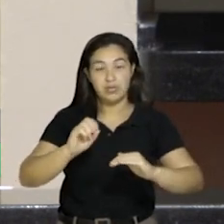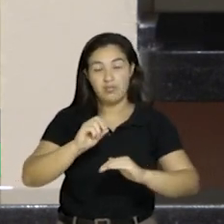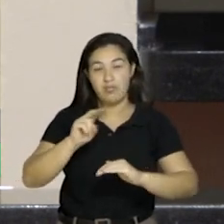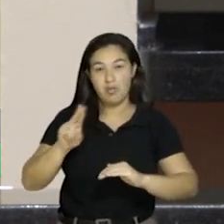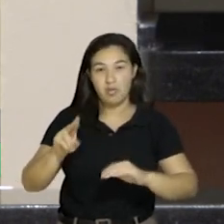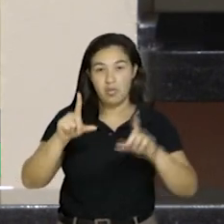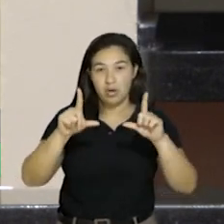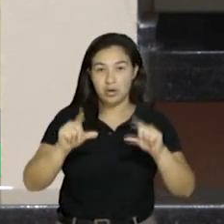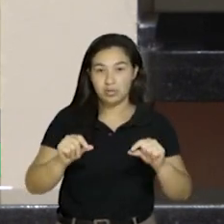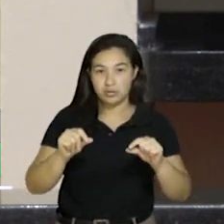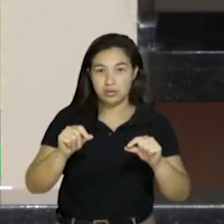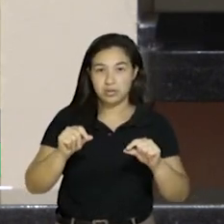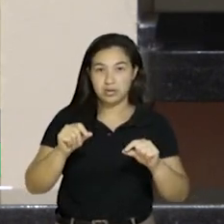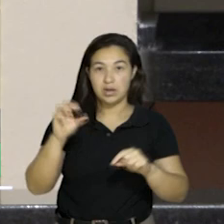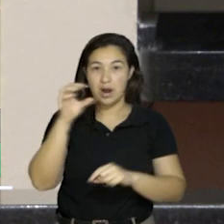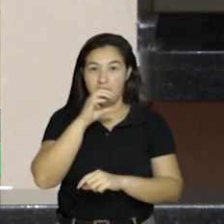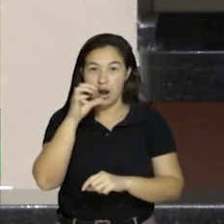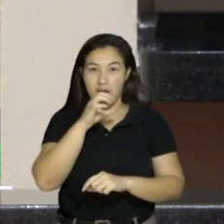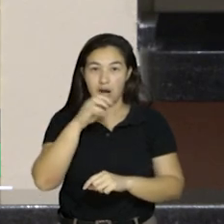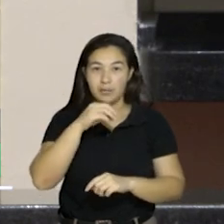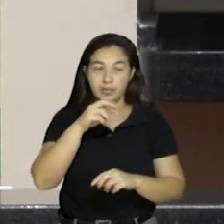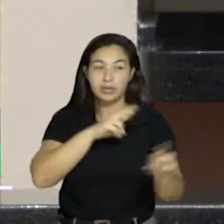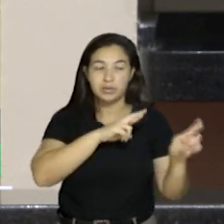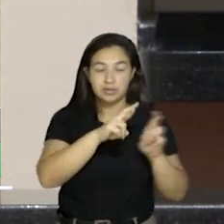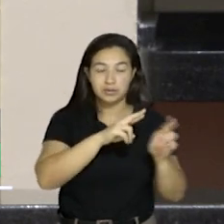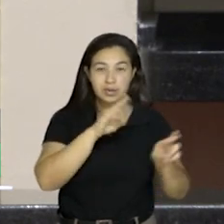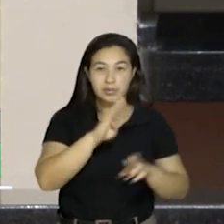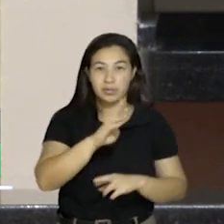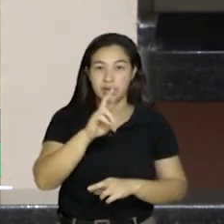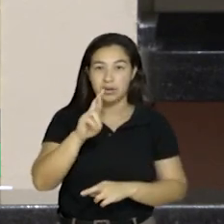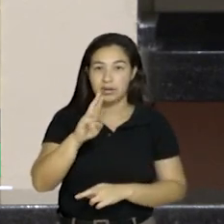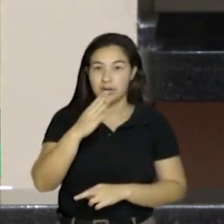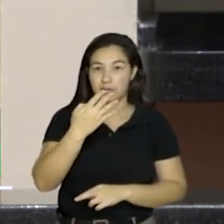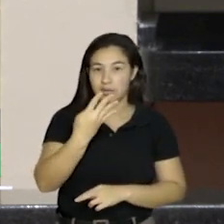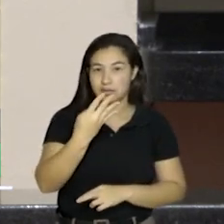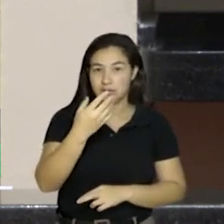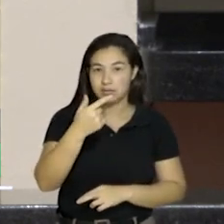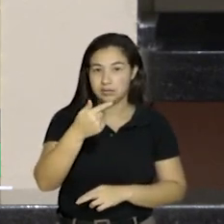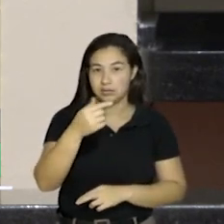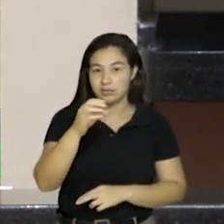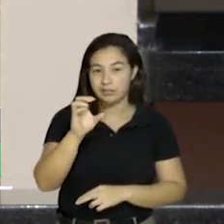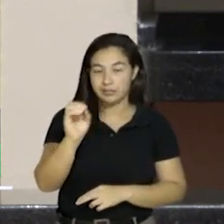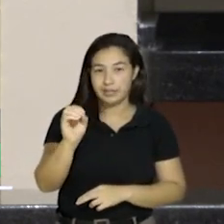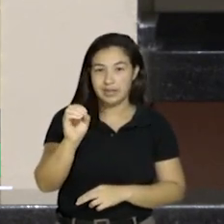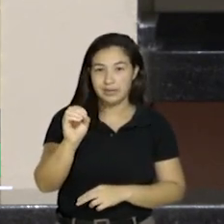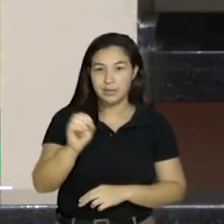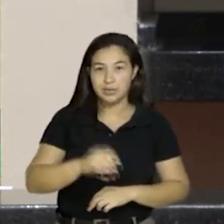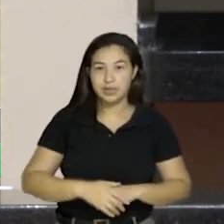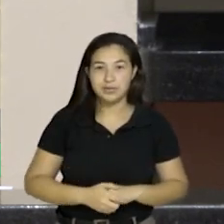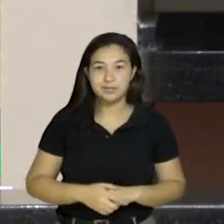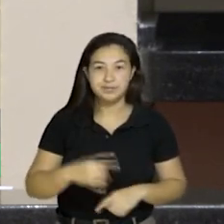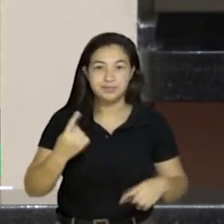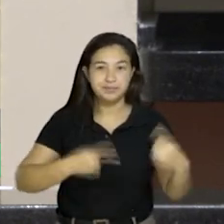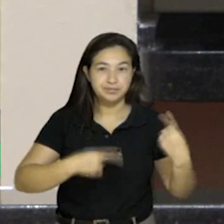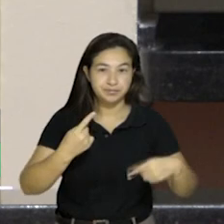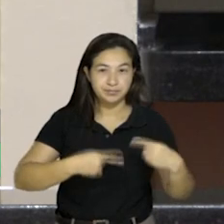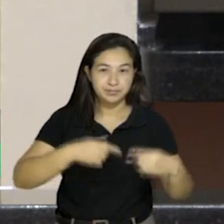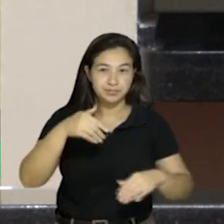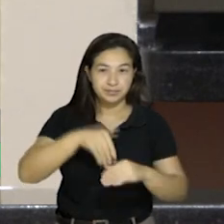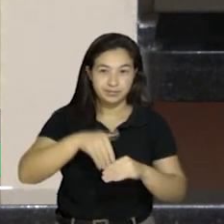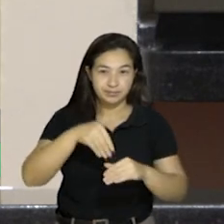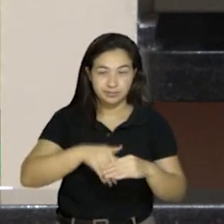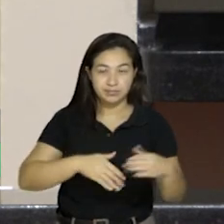velocidade na Rodovia BR 470 em discussão em votação